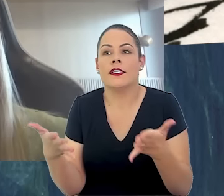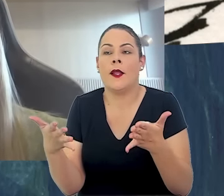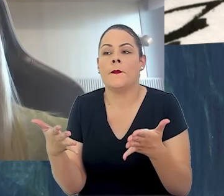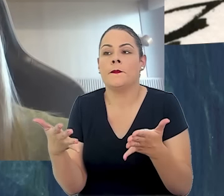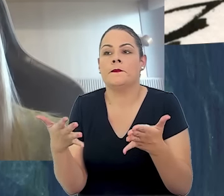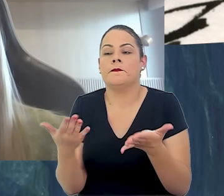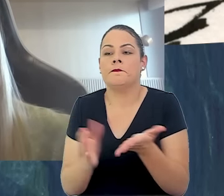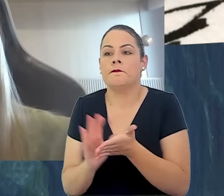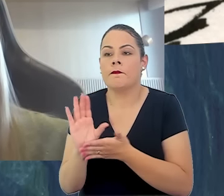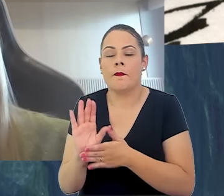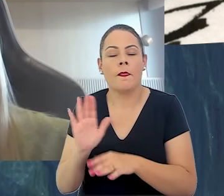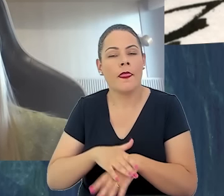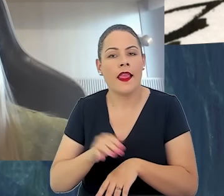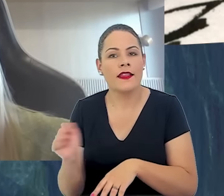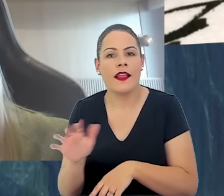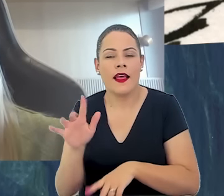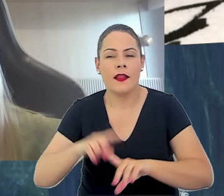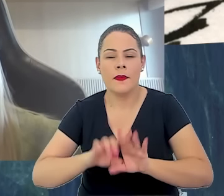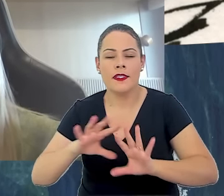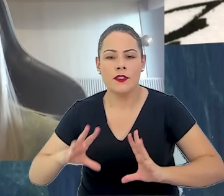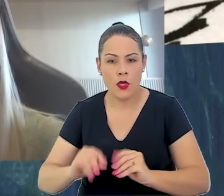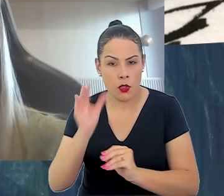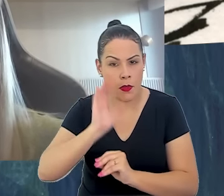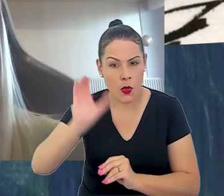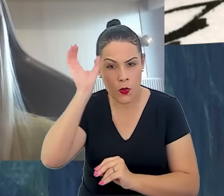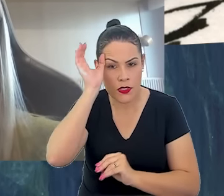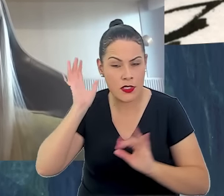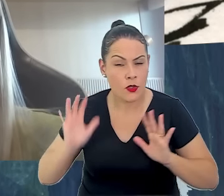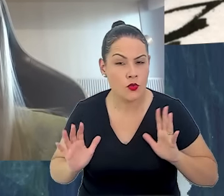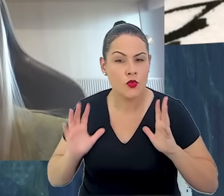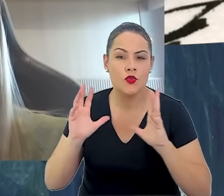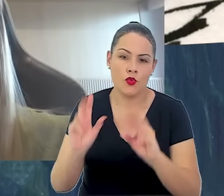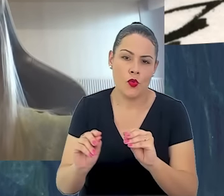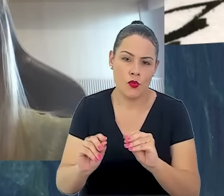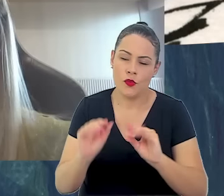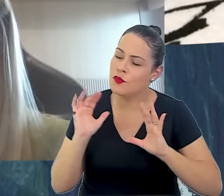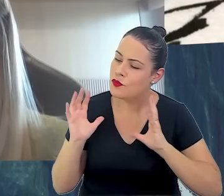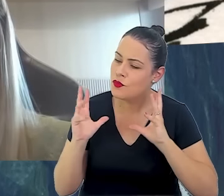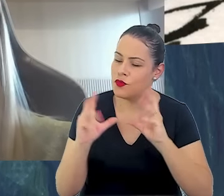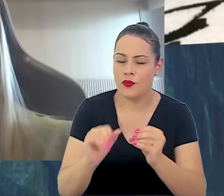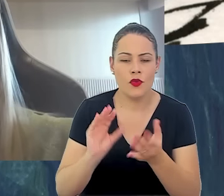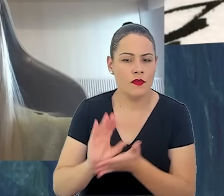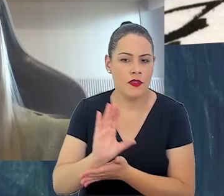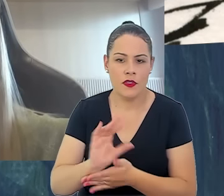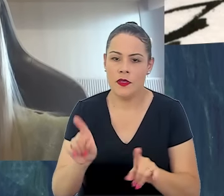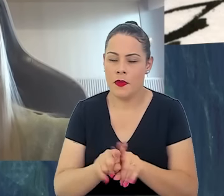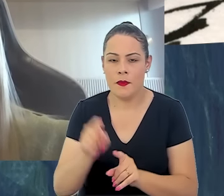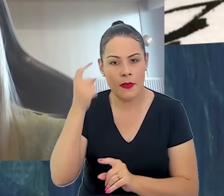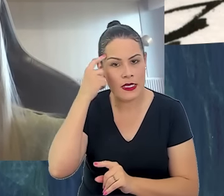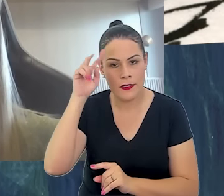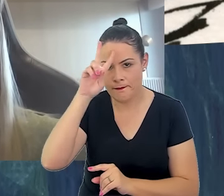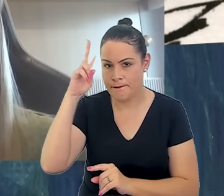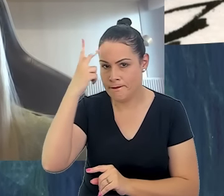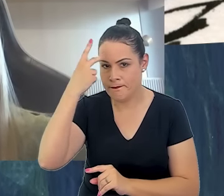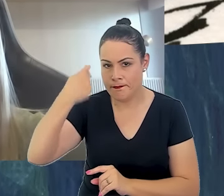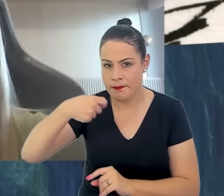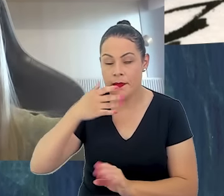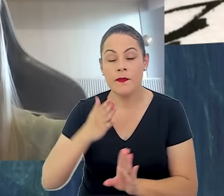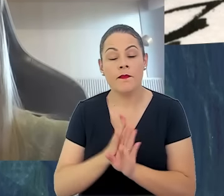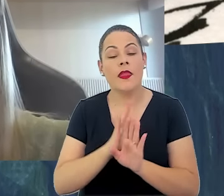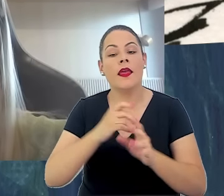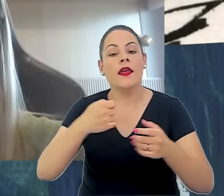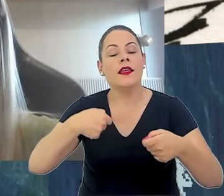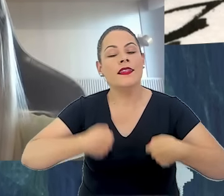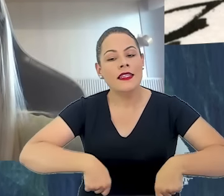essa é uma conscientização que precisa ser geral, né, dos investidores. Então, assim, um ponto muito importante